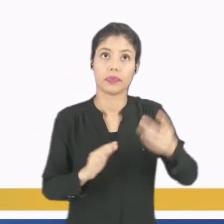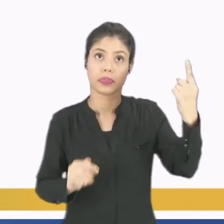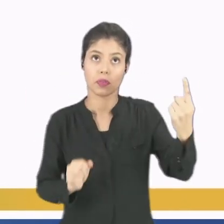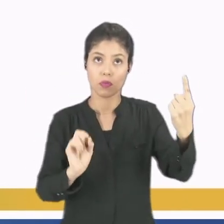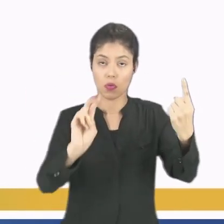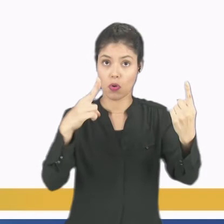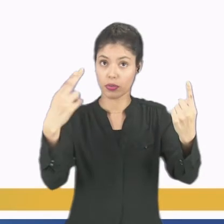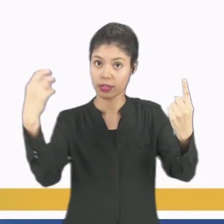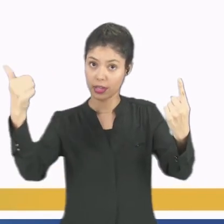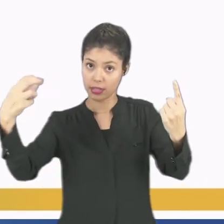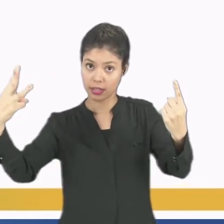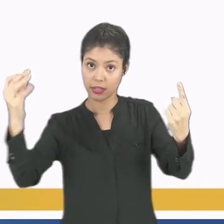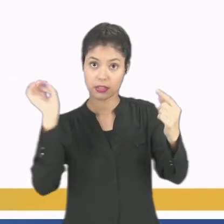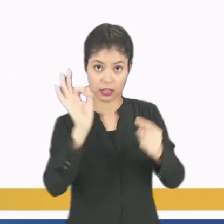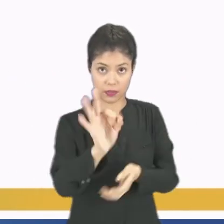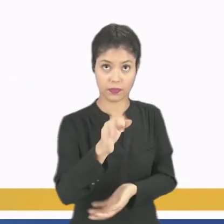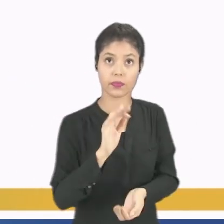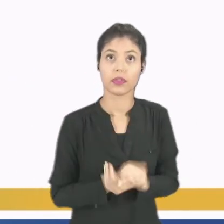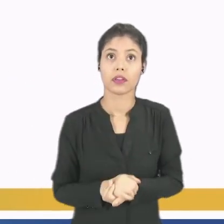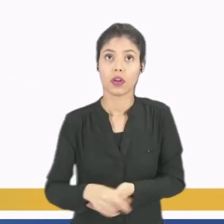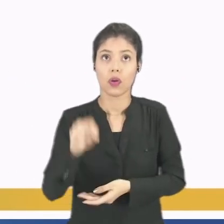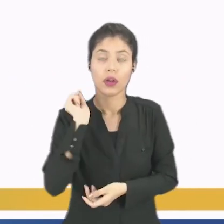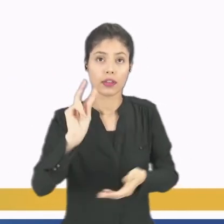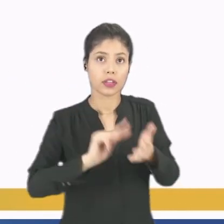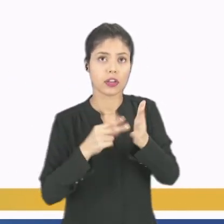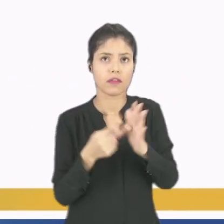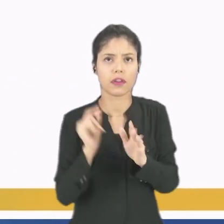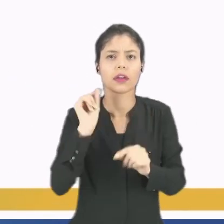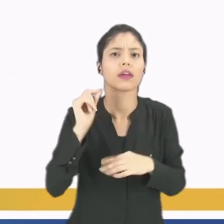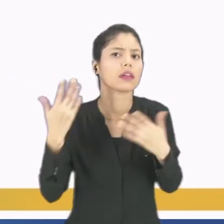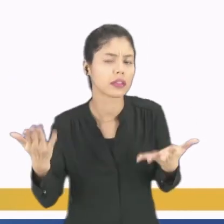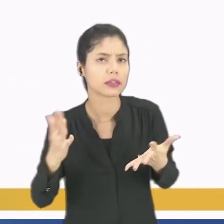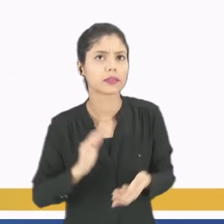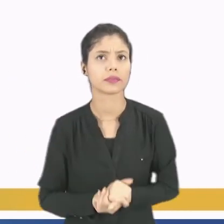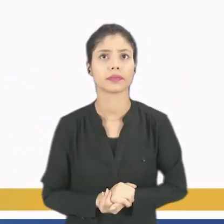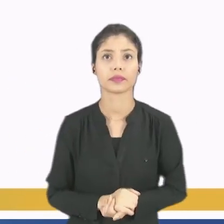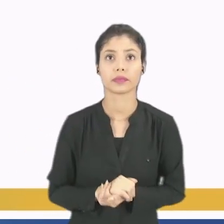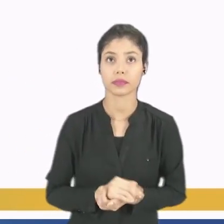ou 13, certinho? Então, o que significa isso, pessoal?